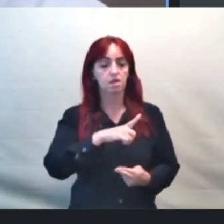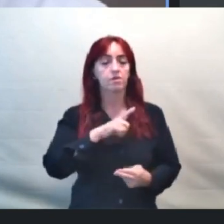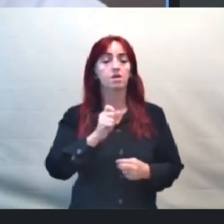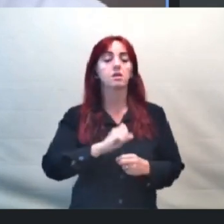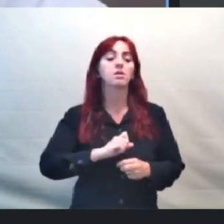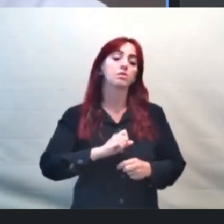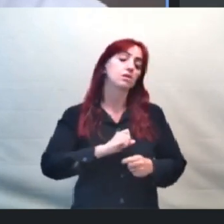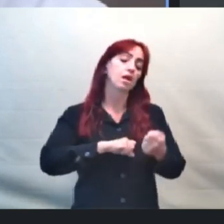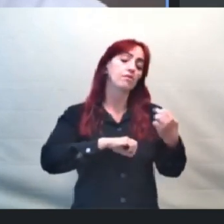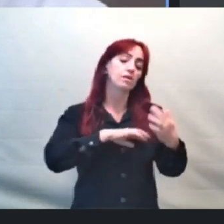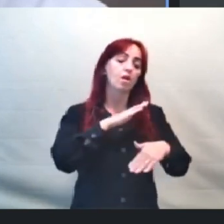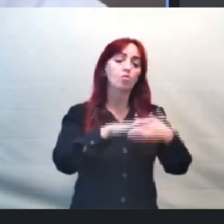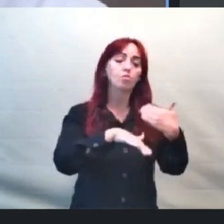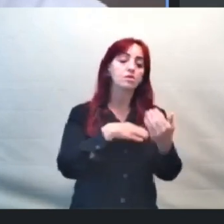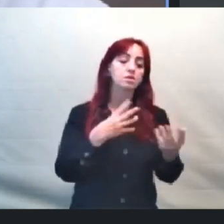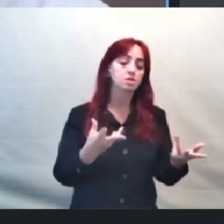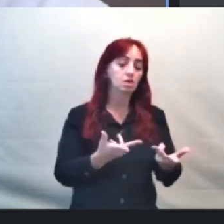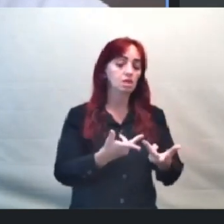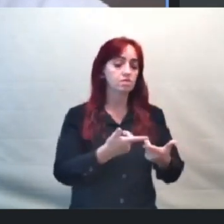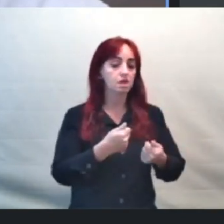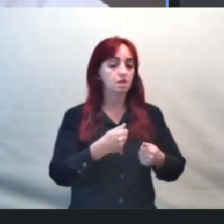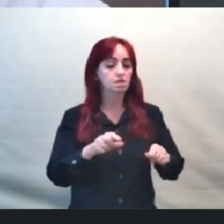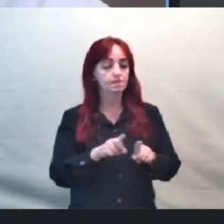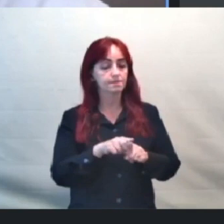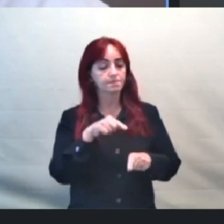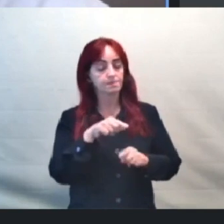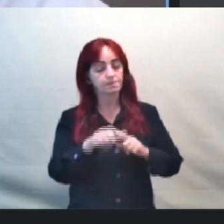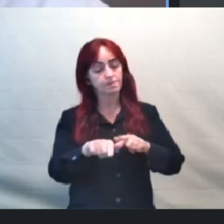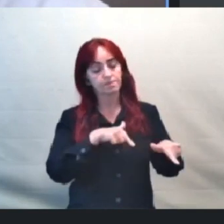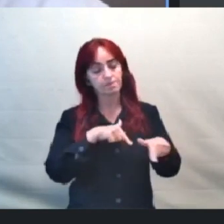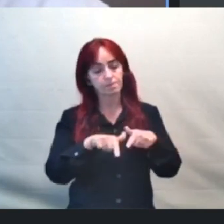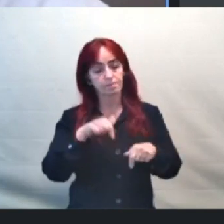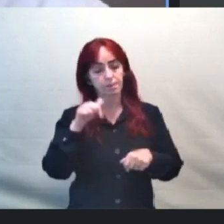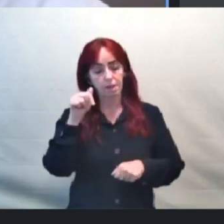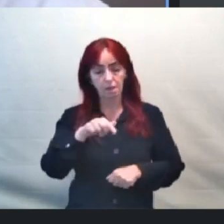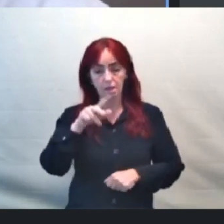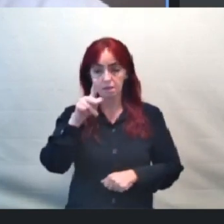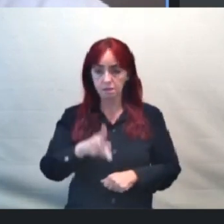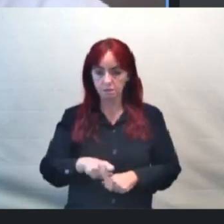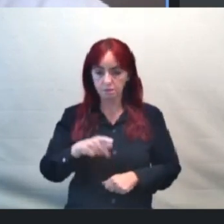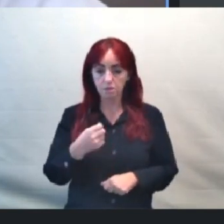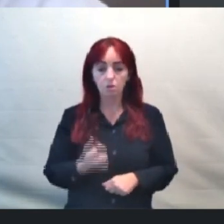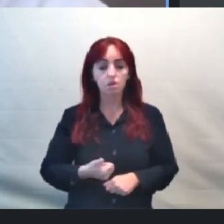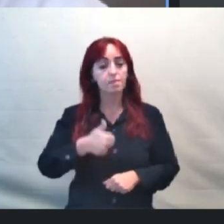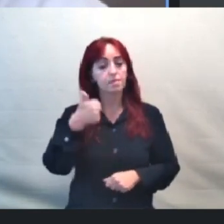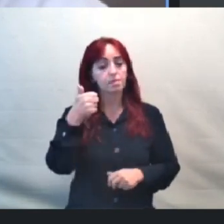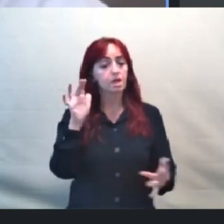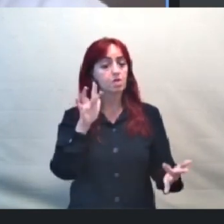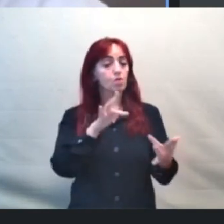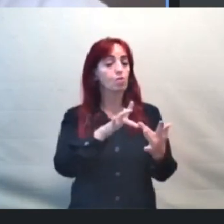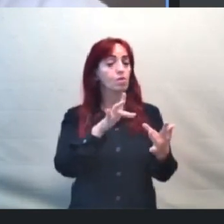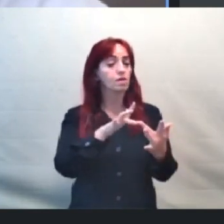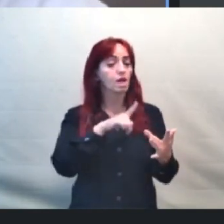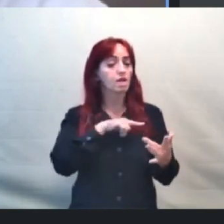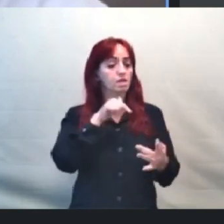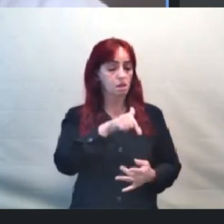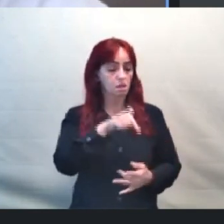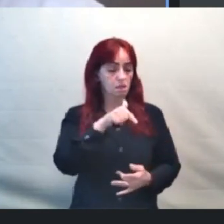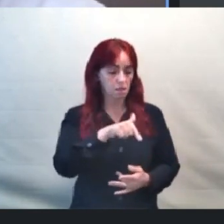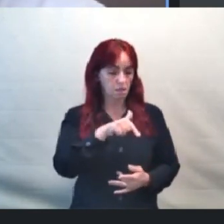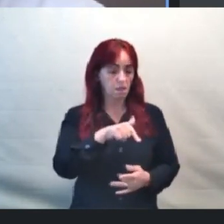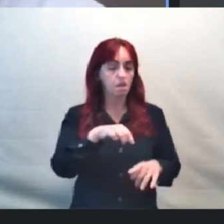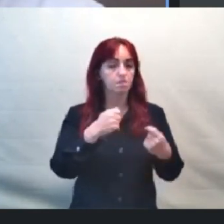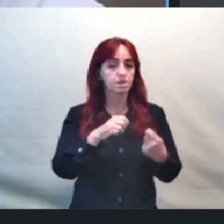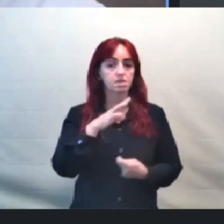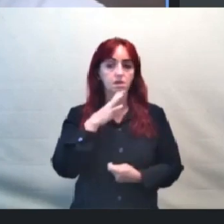qualificação e de aprimoramento do seu trabalho, para que essas pessoas, nesse primeiro contato que eles têm, né, e de fato a gente precisa reconhecer